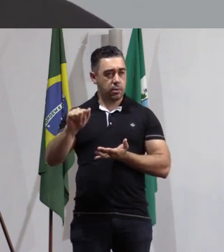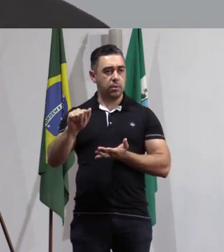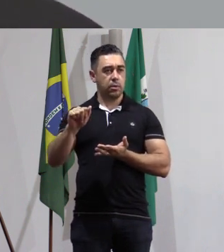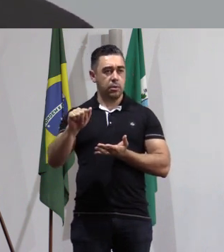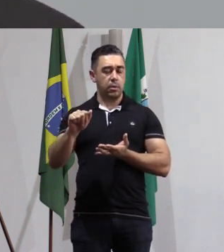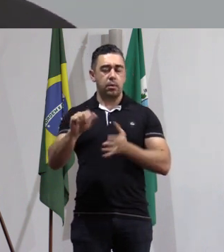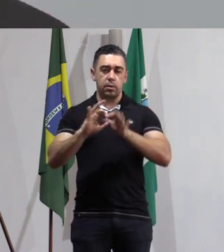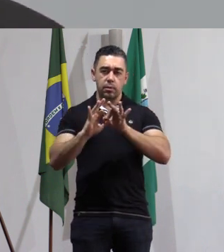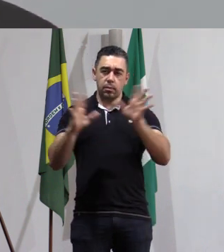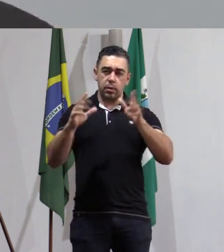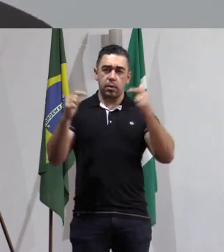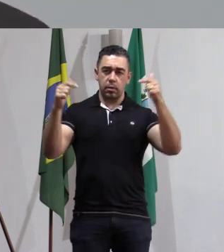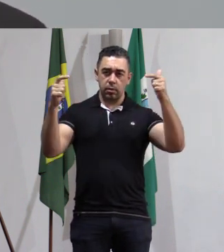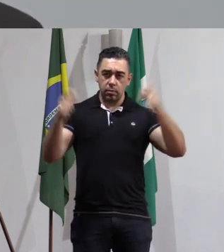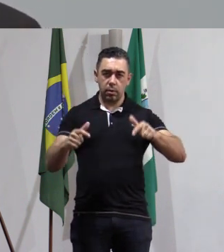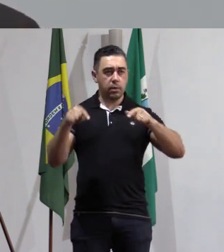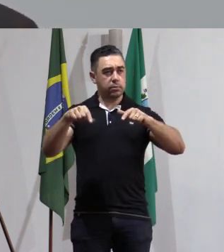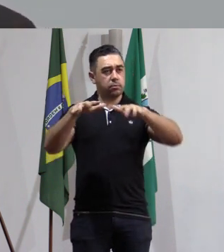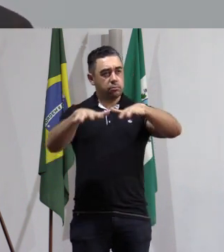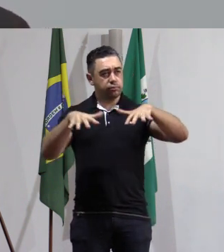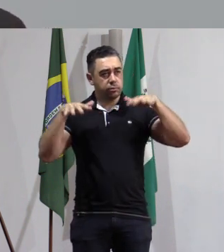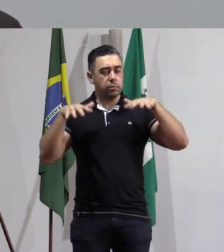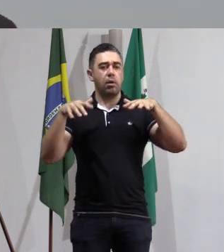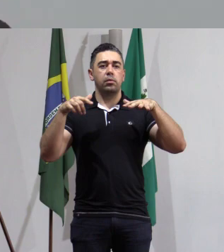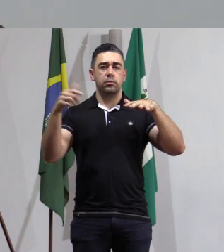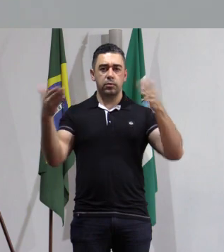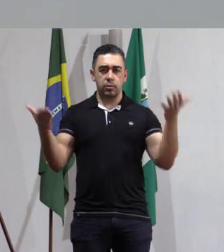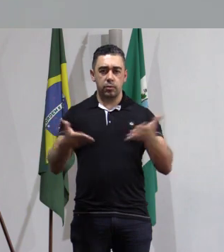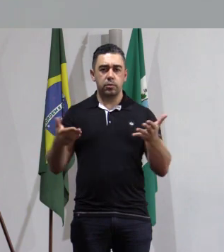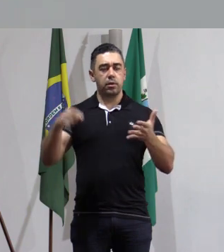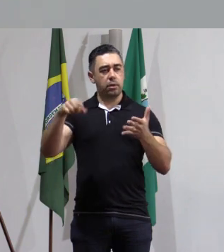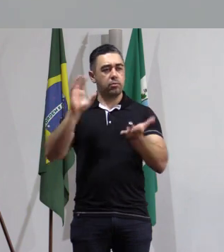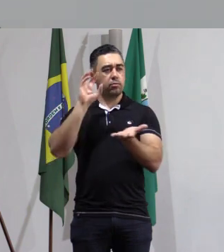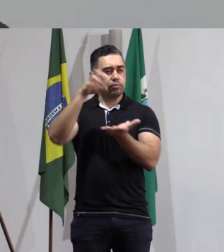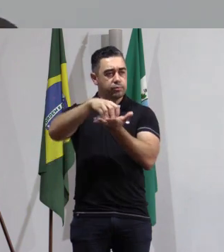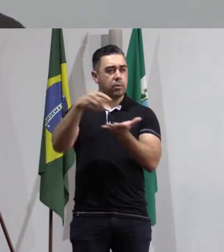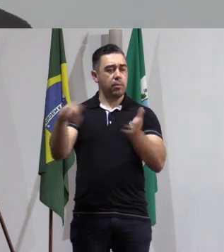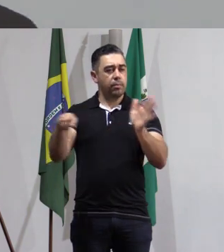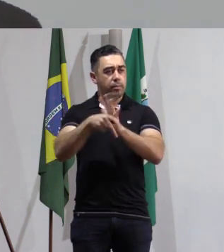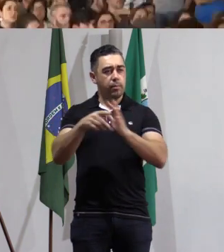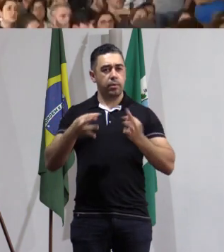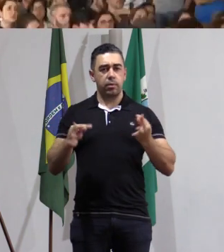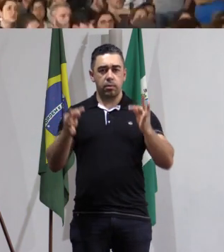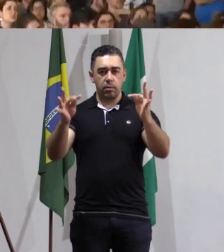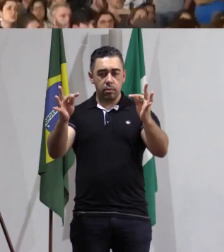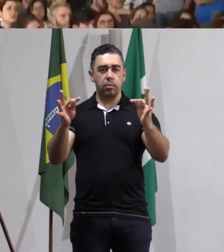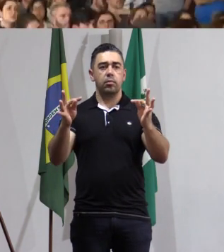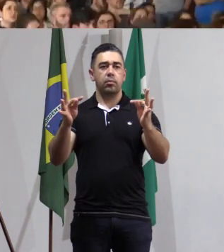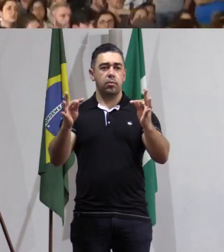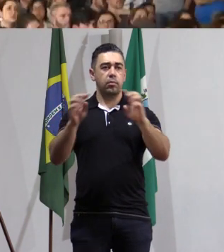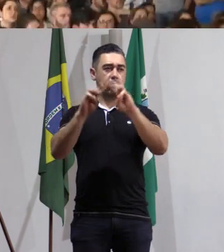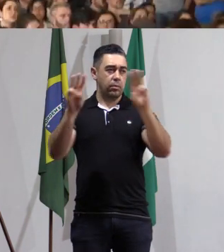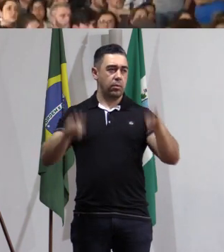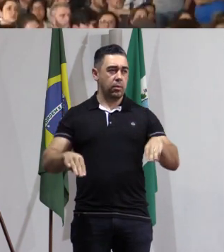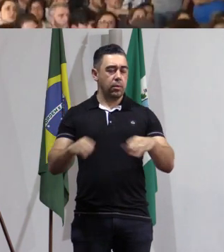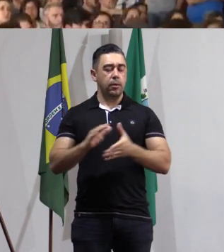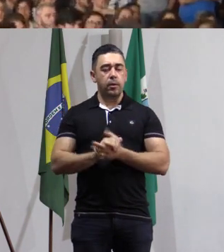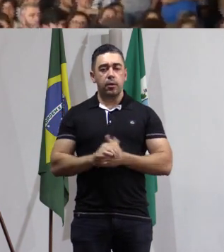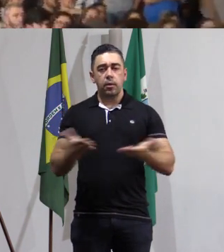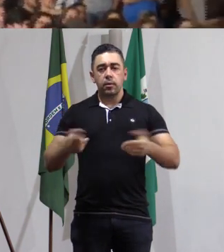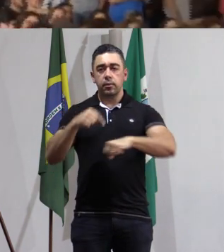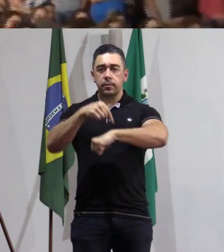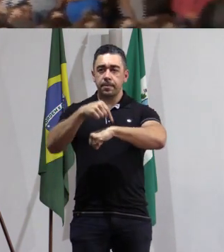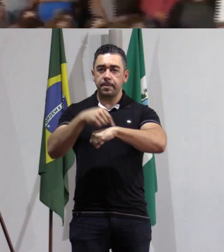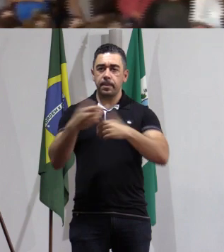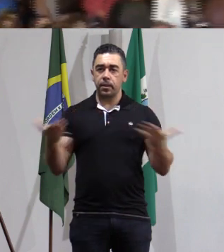ceder esse auditório aqui do Centro Politécnico da Tecnologia para esse momento. Eu